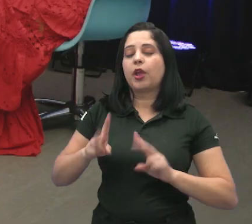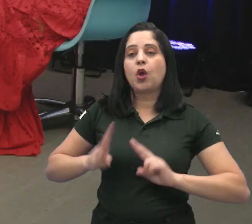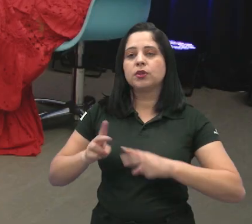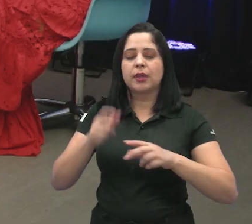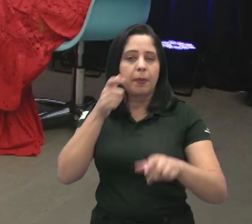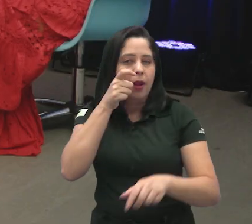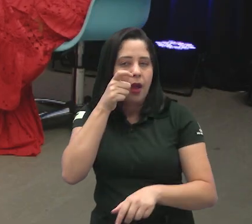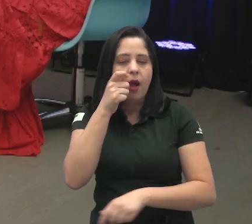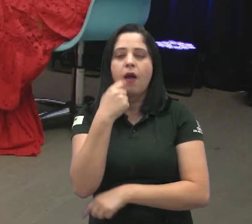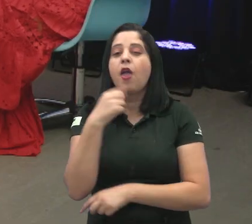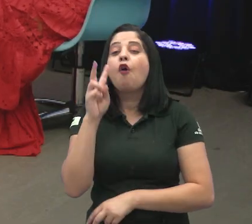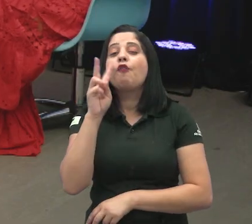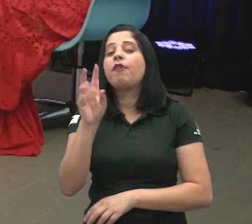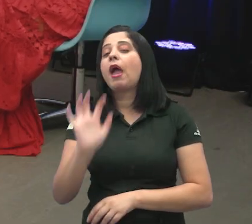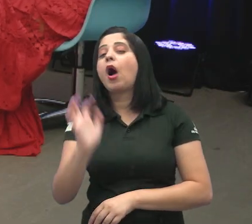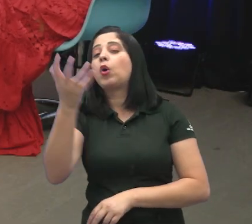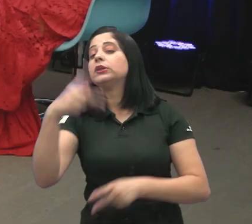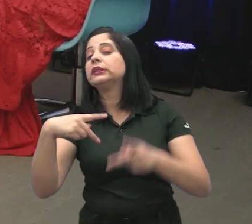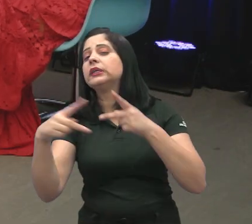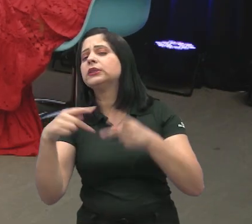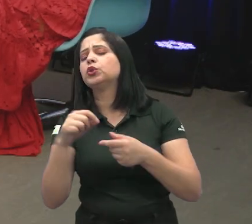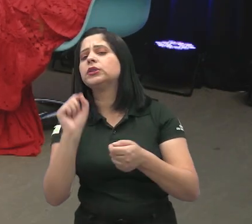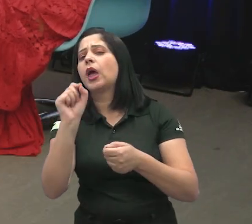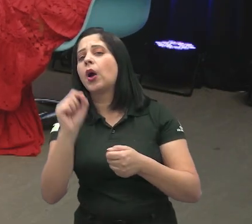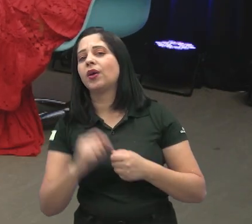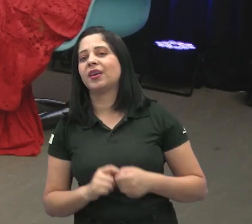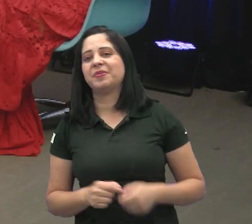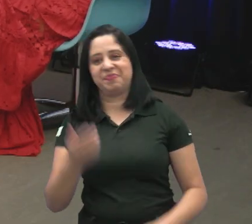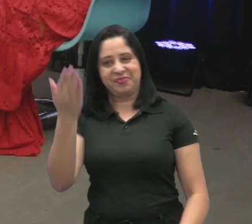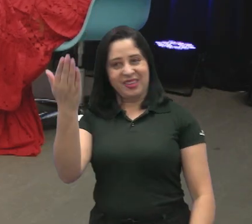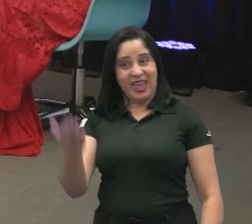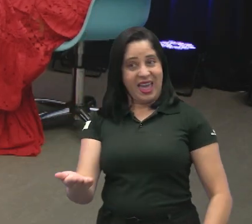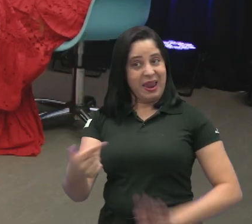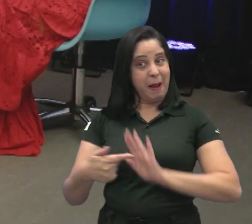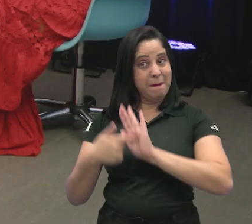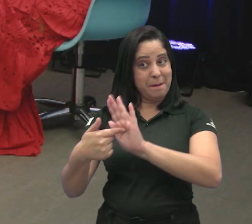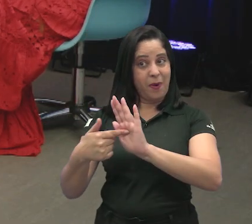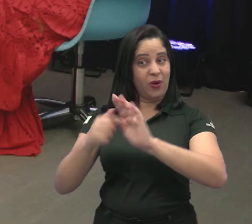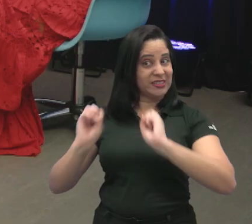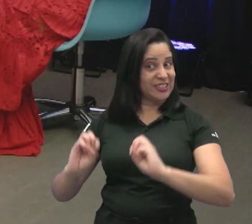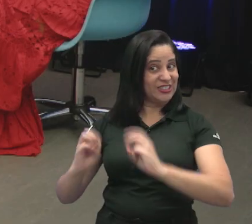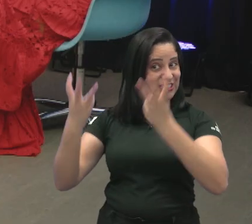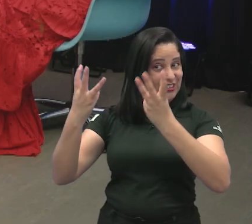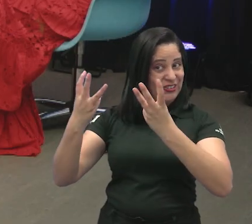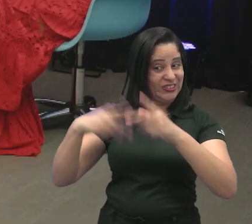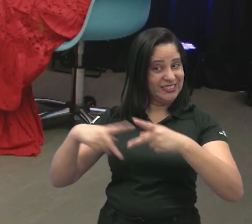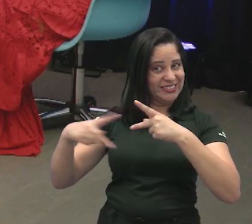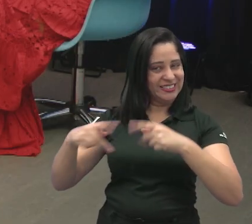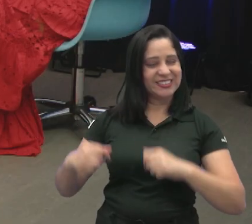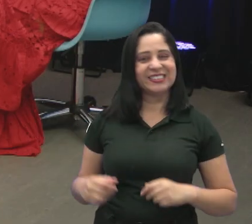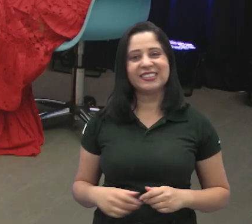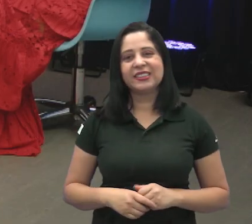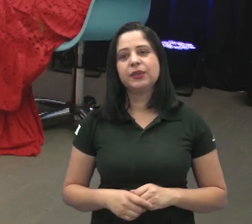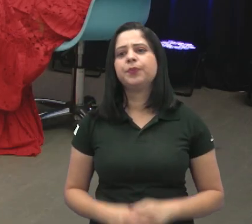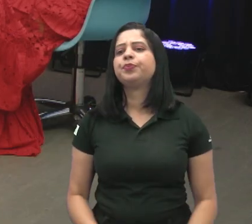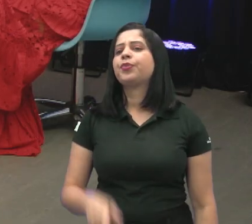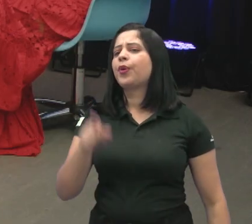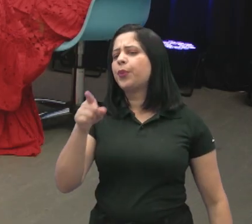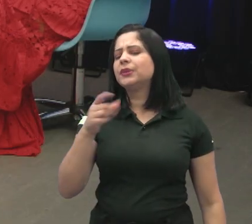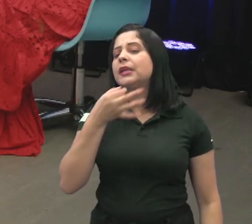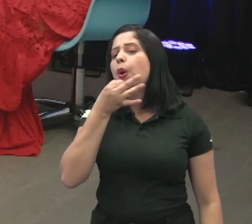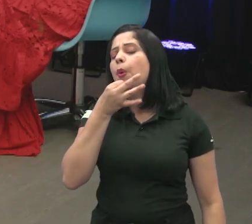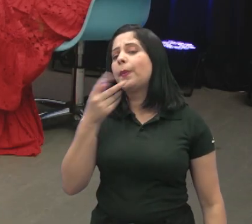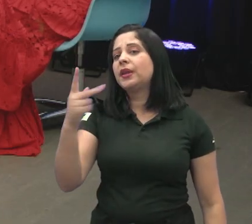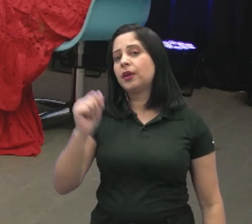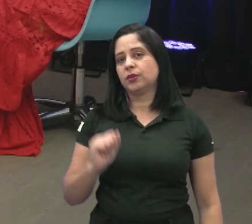rolar nesse final de semana em São José. Ela, a garota da agenda cultural. Luísa, pra você, houve